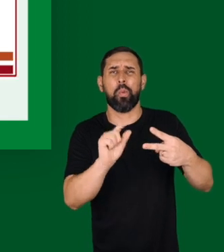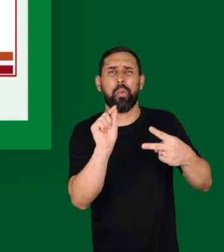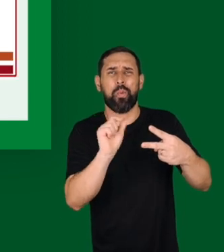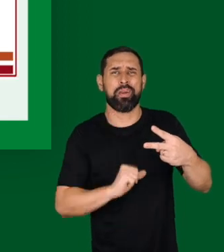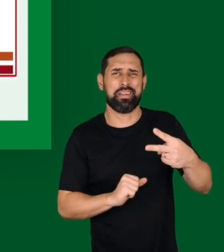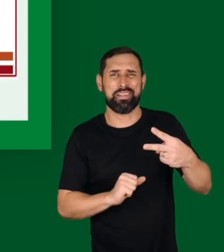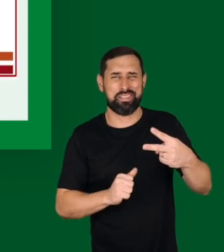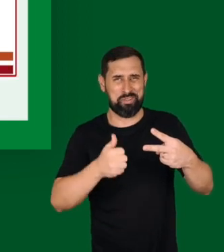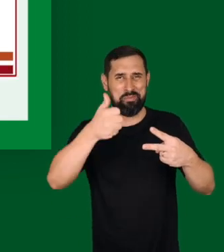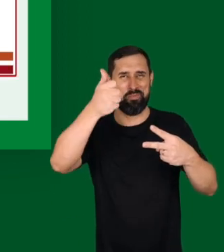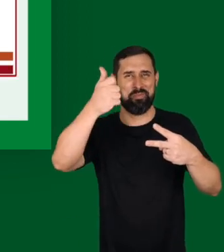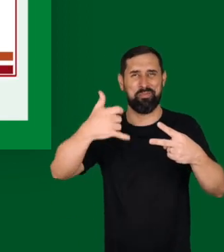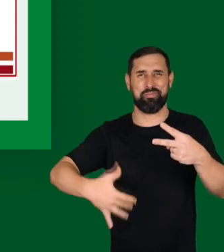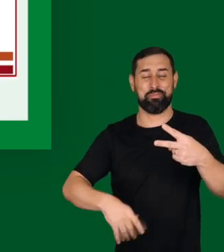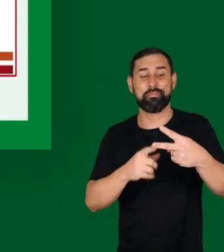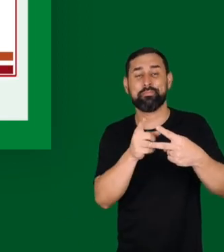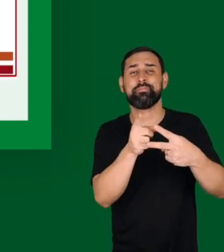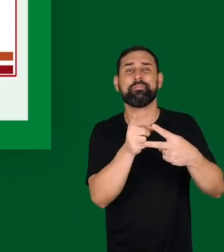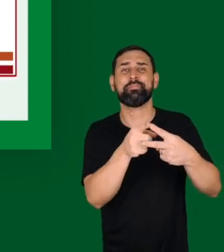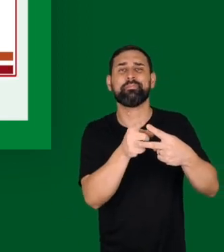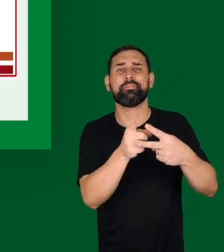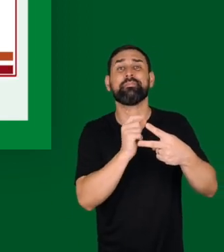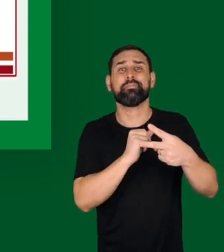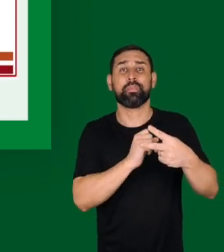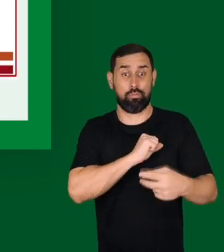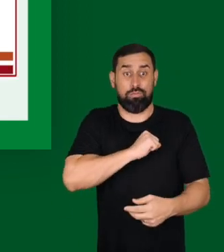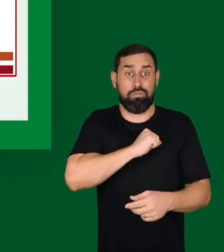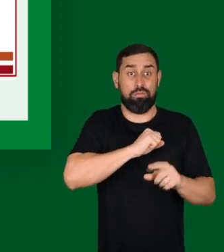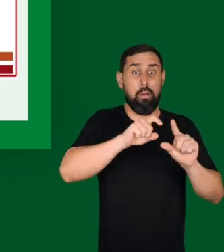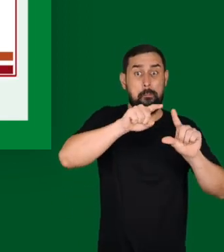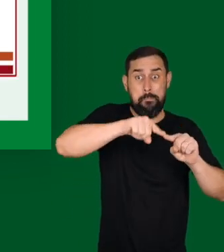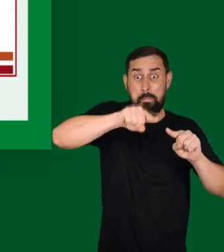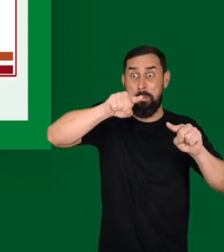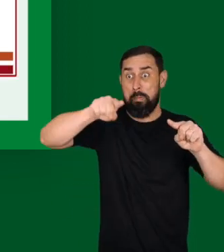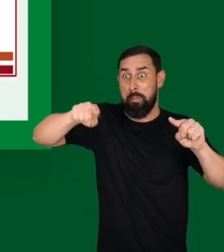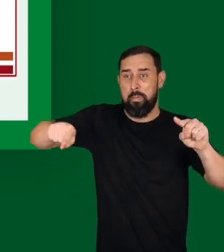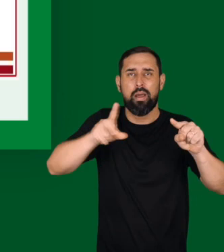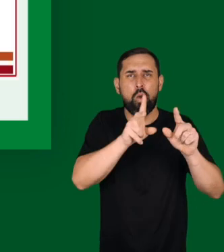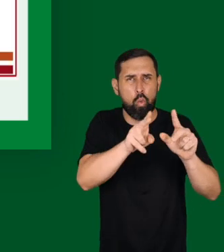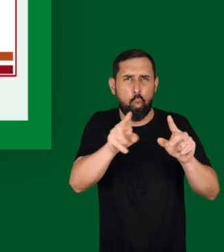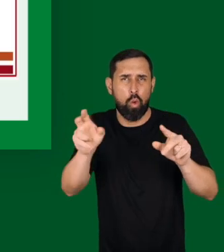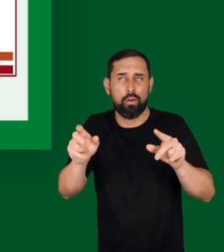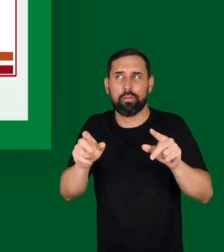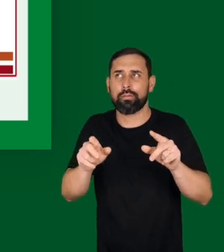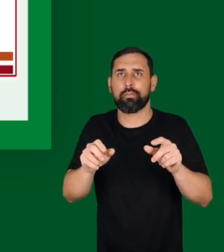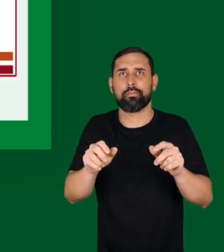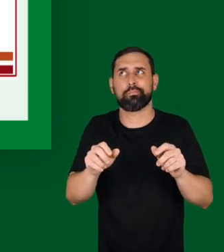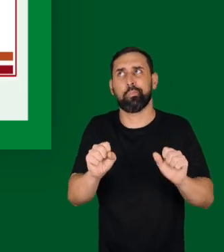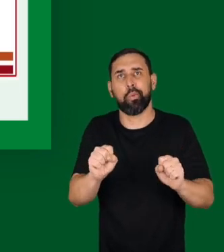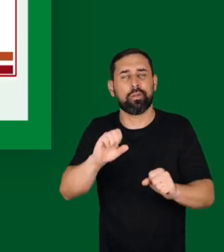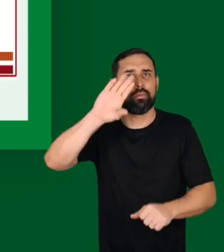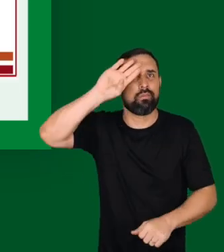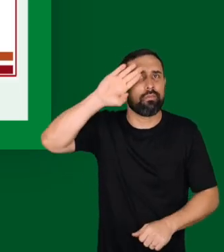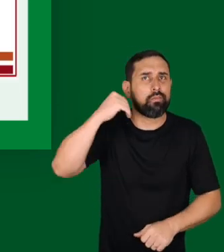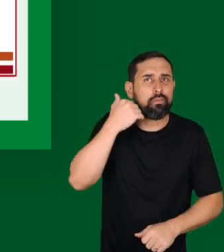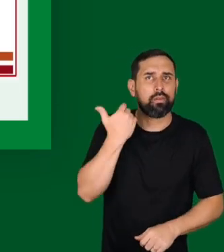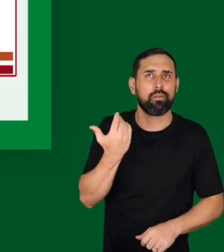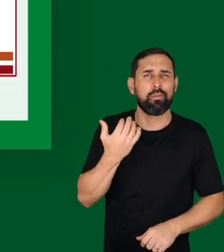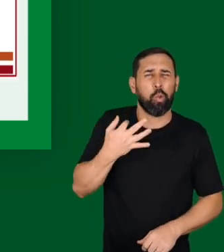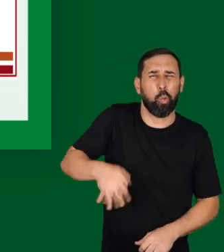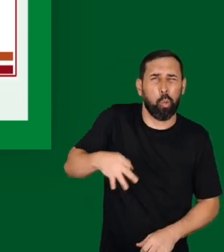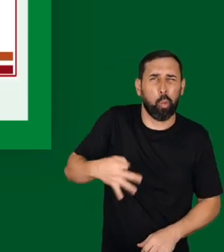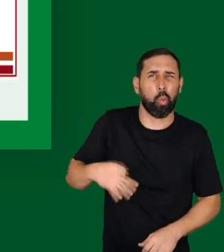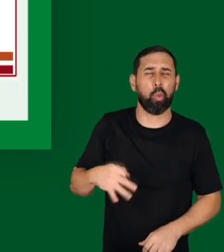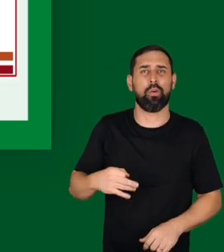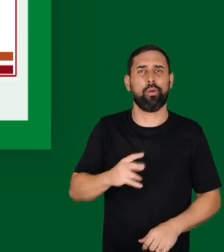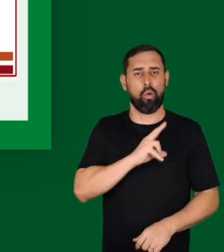a taquiarritmia. Então, o que acontece na taquicardia sinusal? Geralmente você tem história de febre, dor,